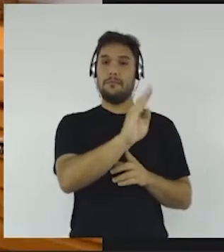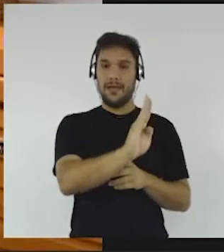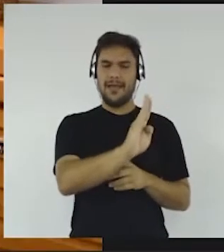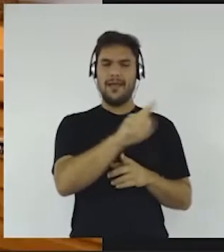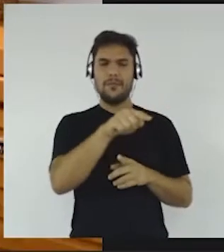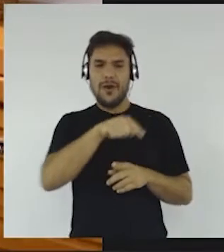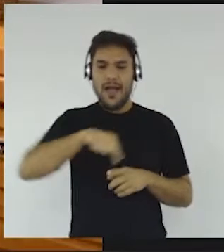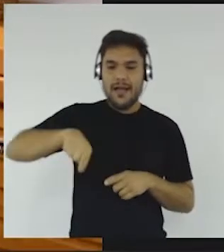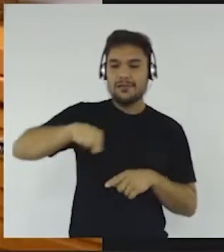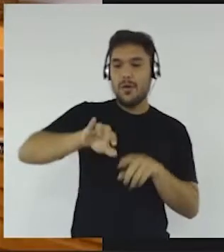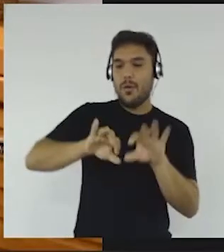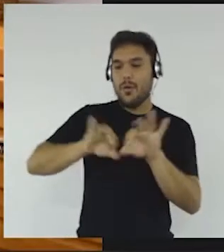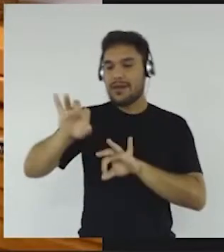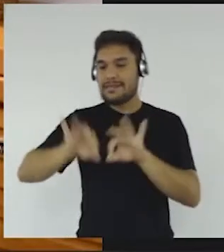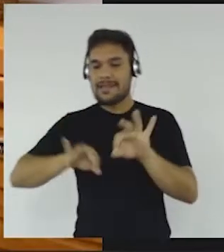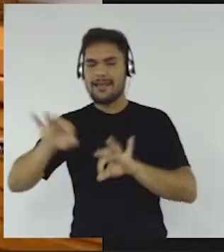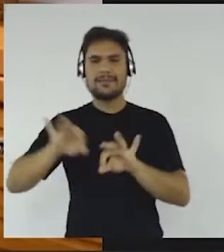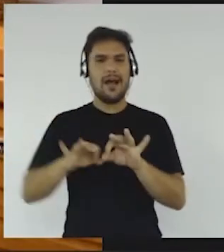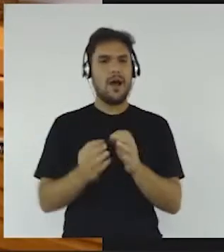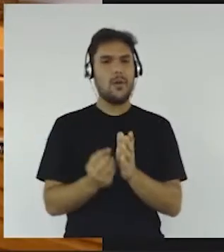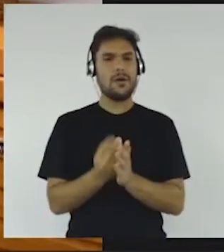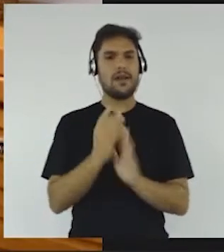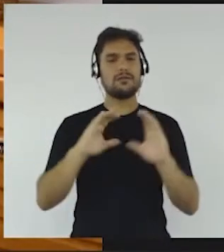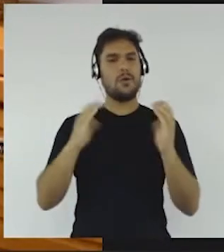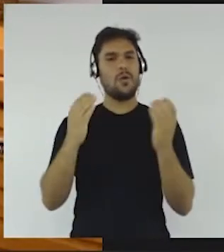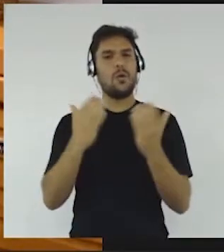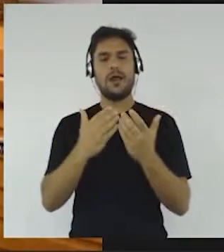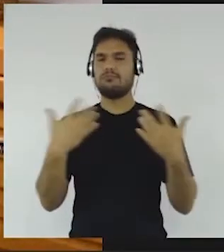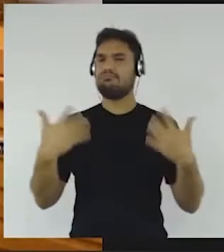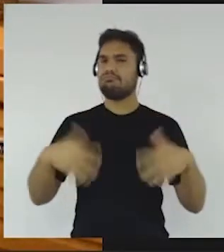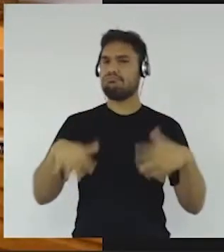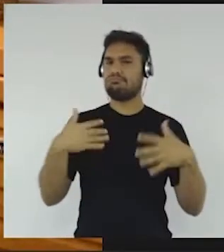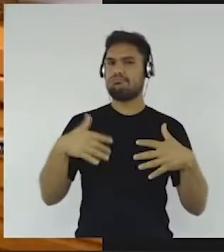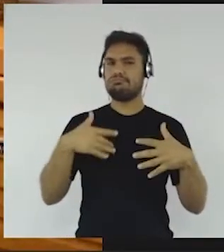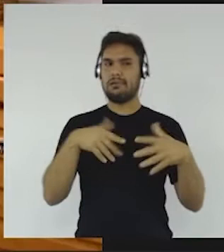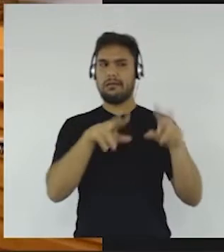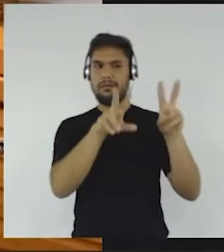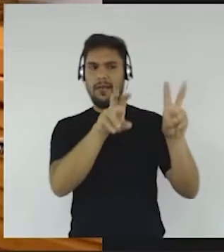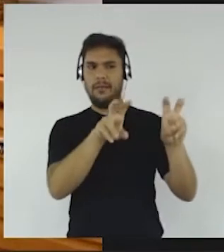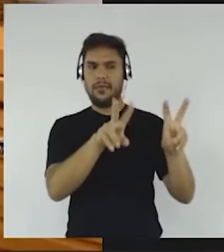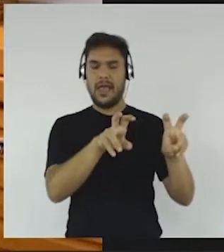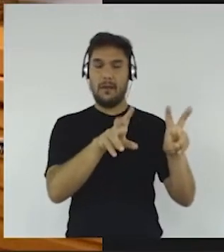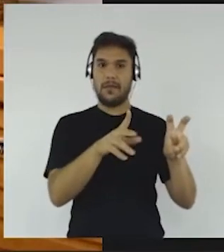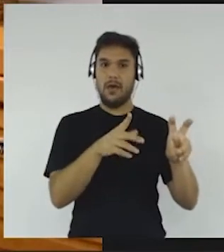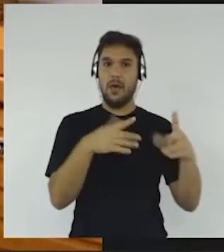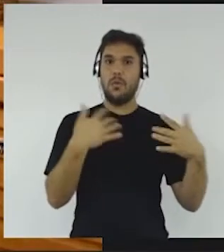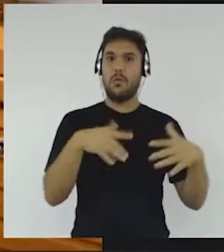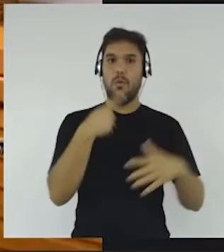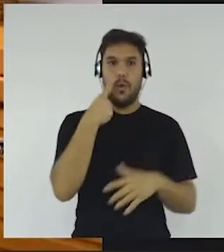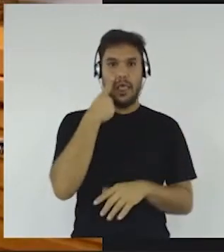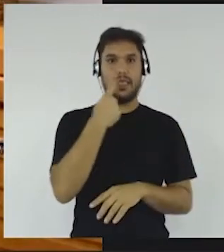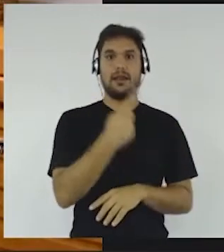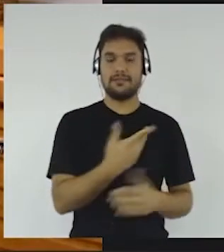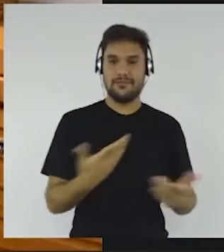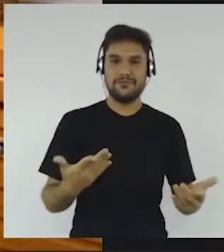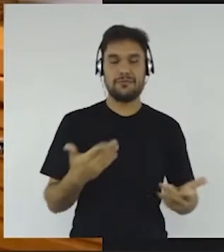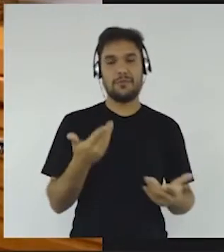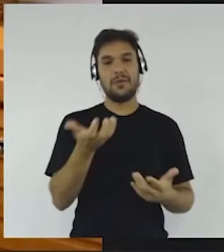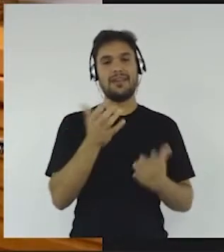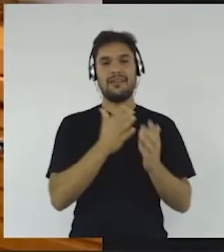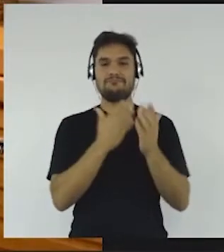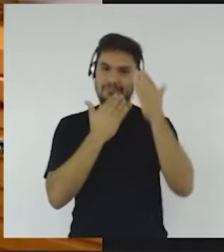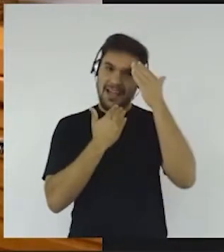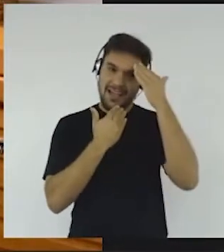organização desse maravilhoso evento com painéis interessantíssimos. E queria fazer esse agradecimento e